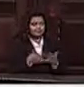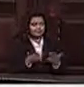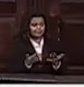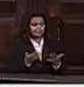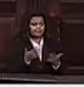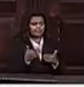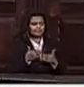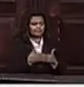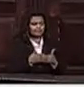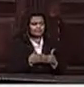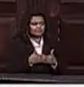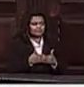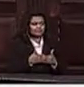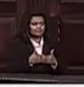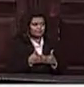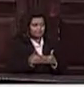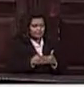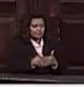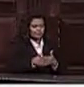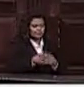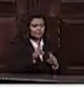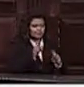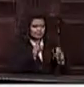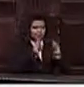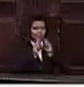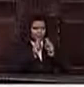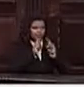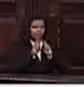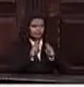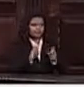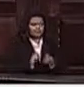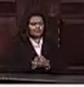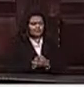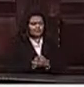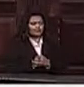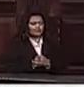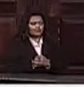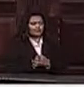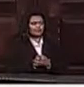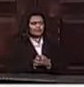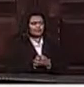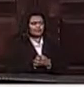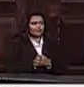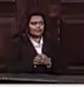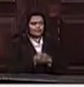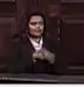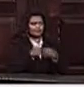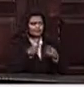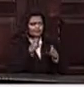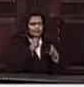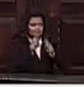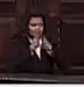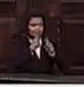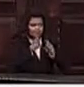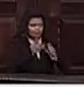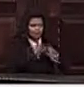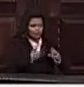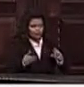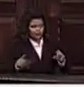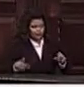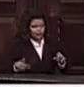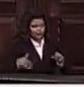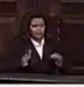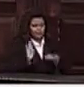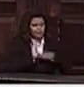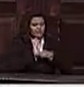da mesma forma que estaremos fazendo a segunda audiência pública para tratar da questão das